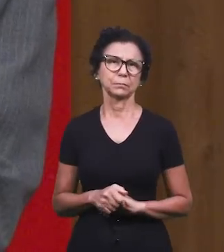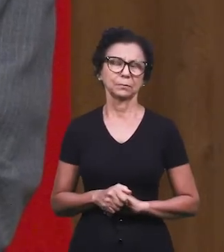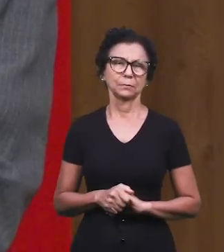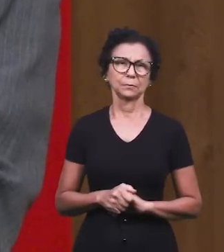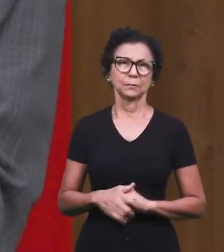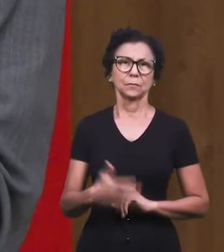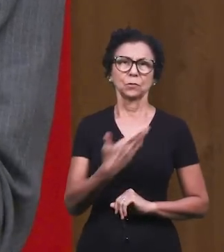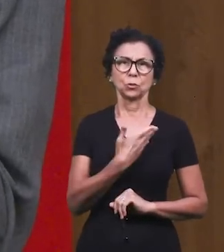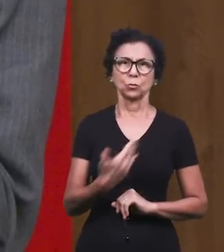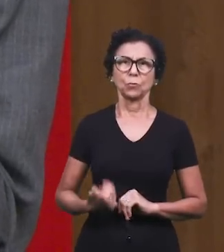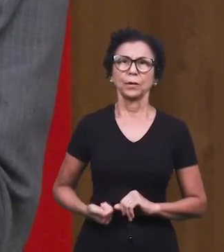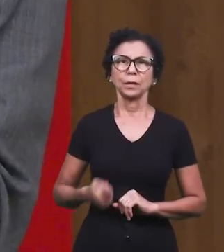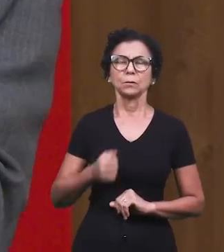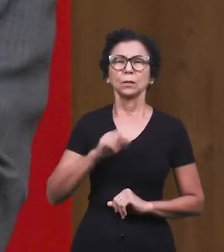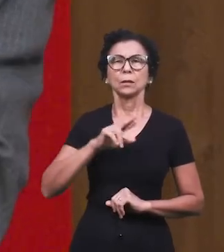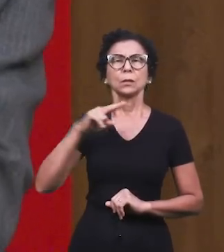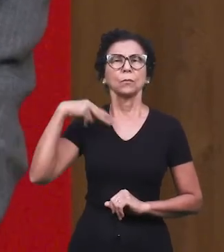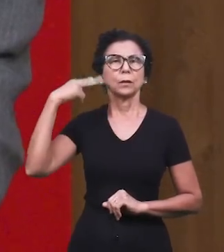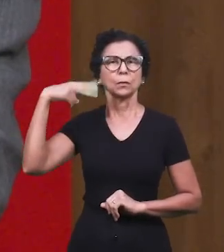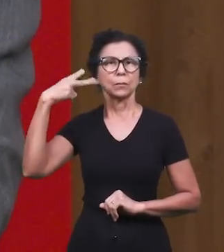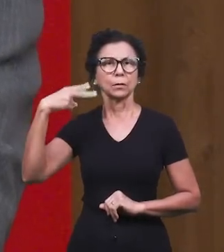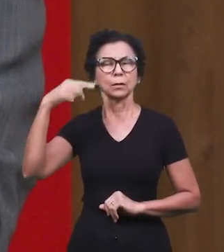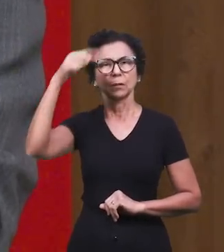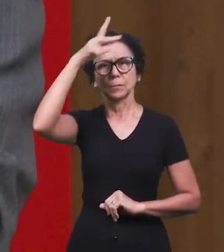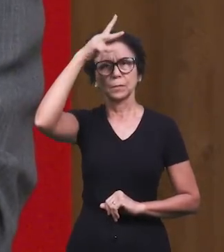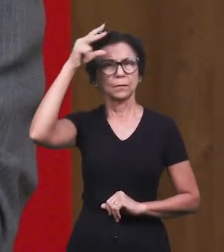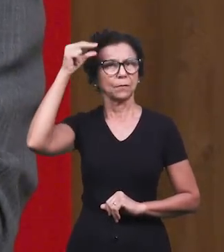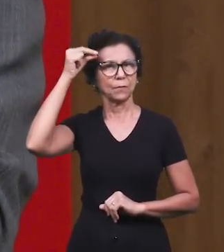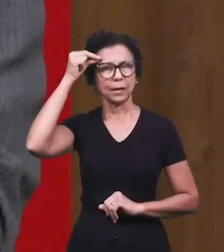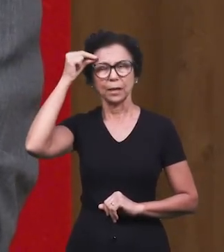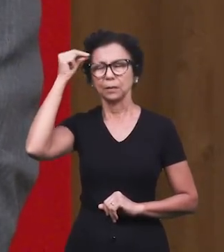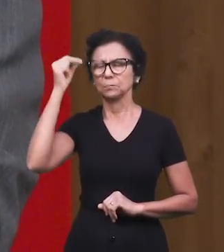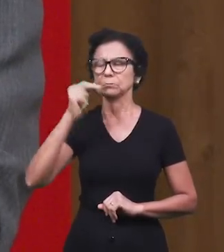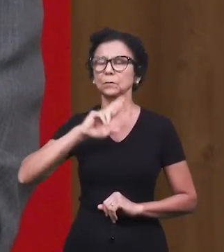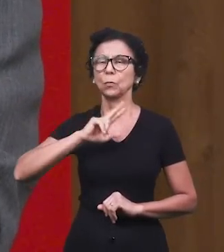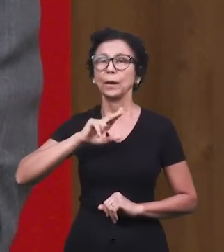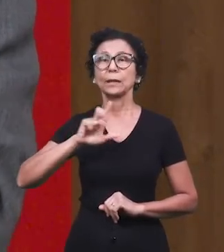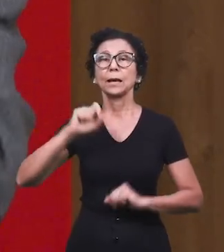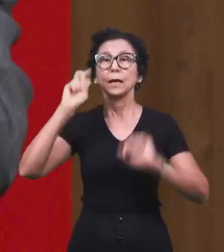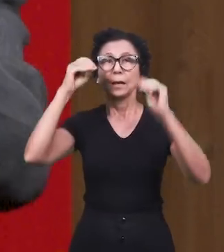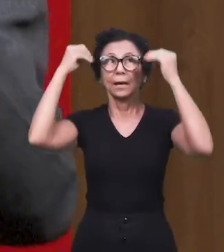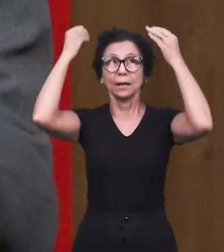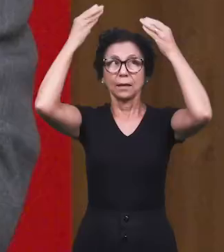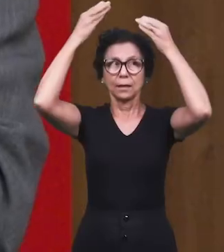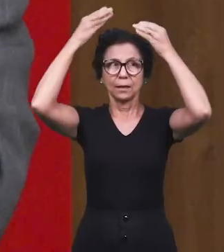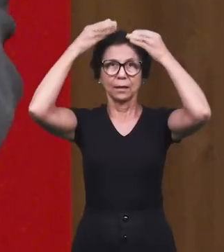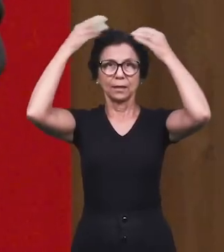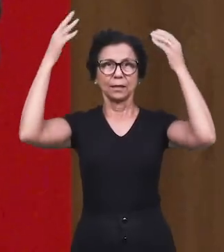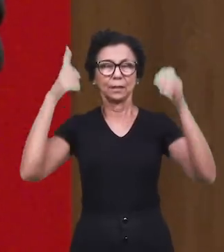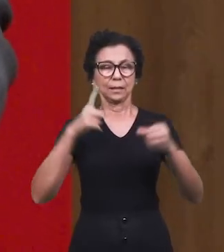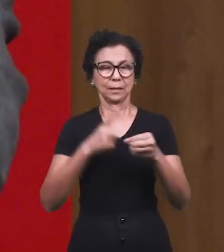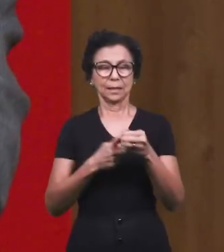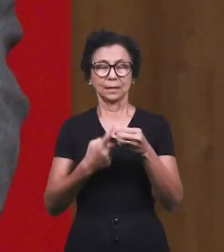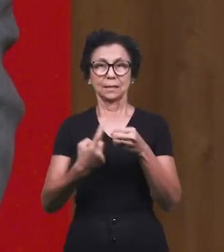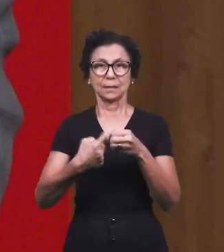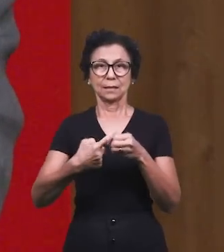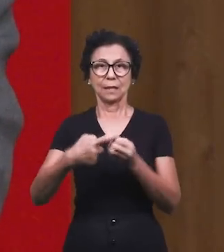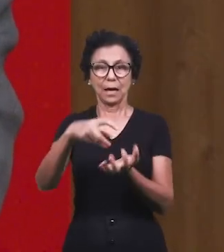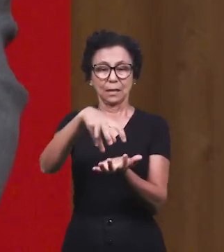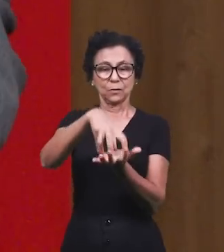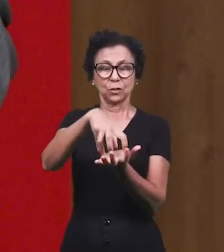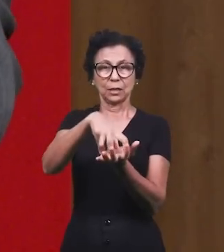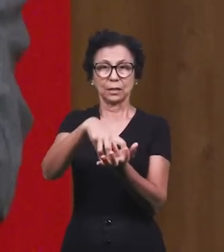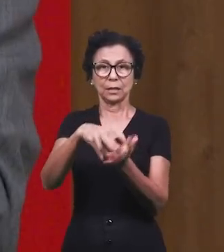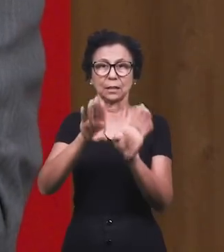não era vereador, o sistema de governo era reino. Cada cidade era murada e tinha um rei, o